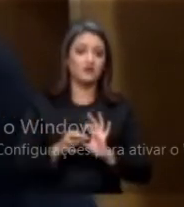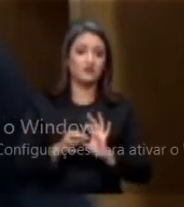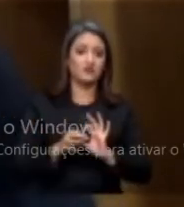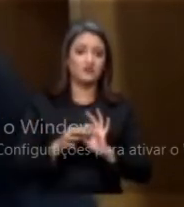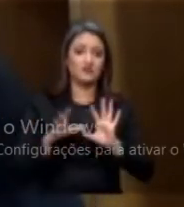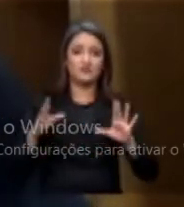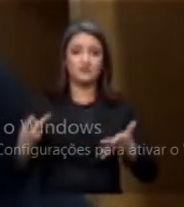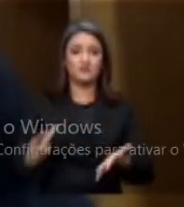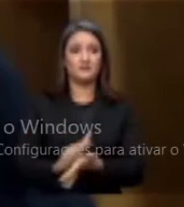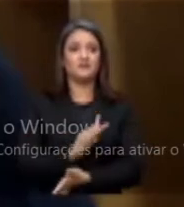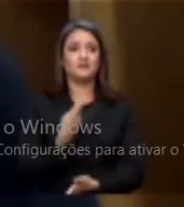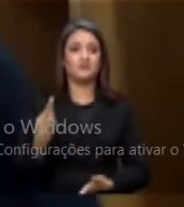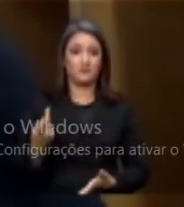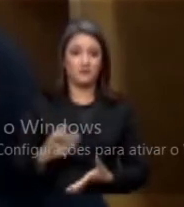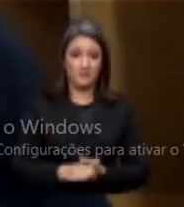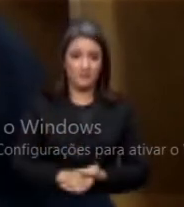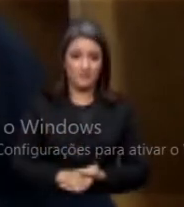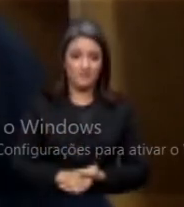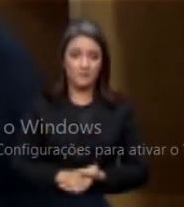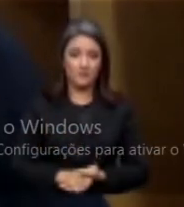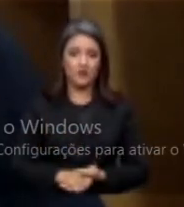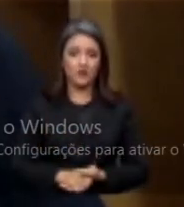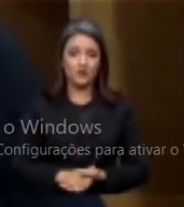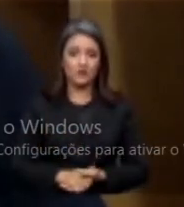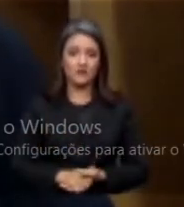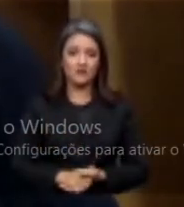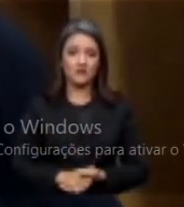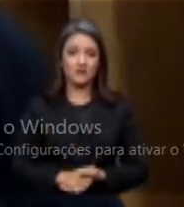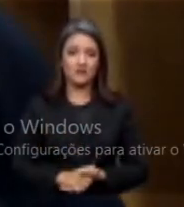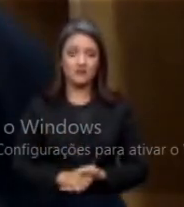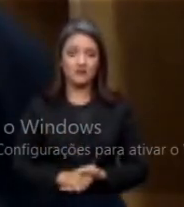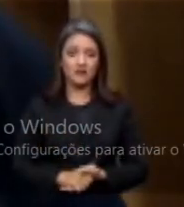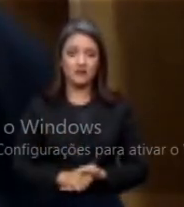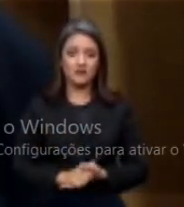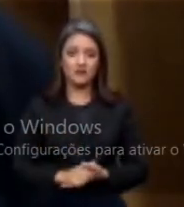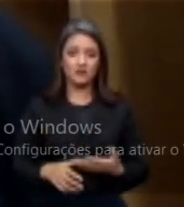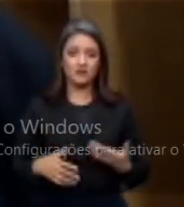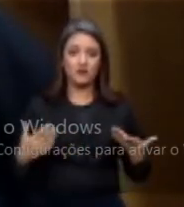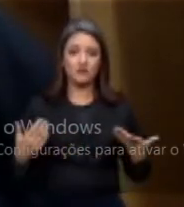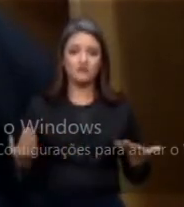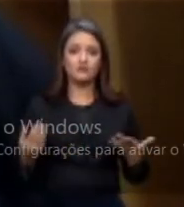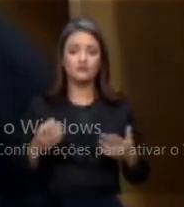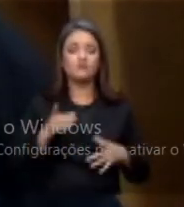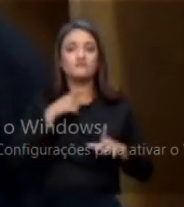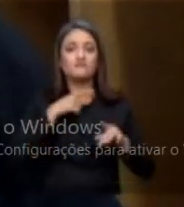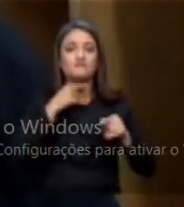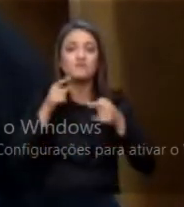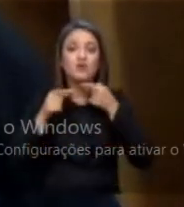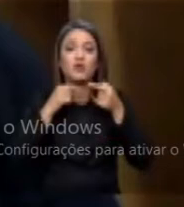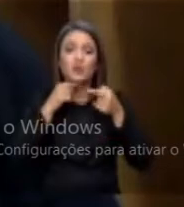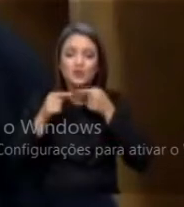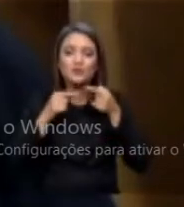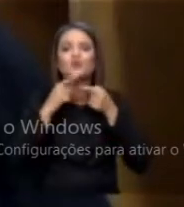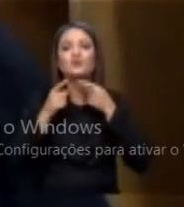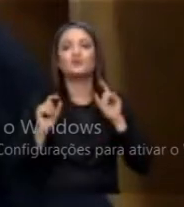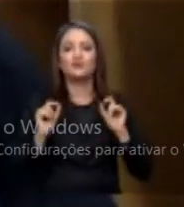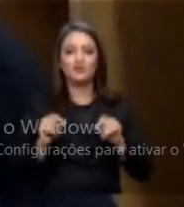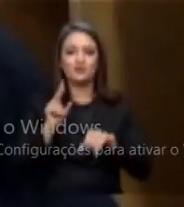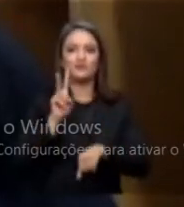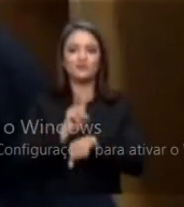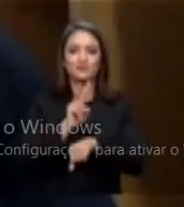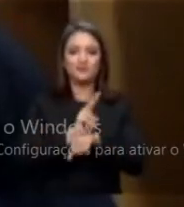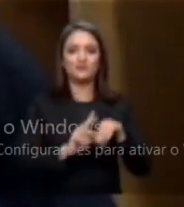enfrentar no ano eleitoral. Só na dúvida em favor da conservação